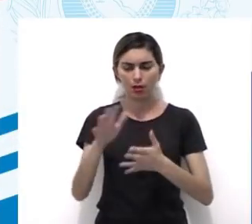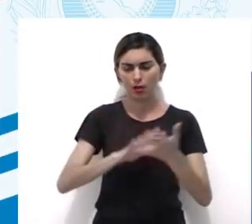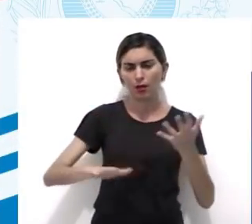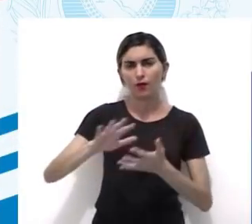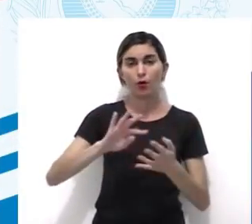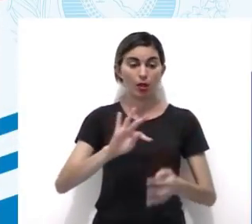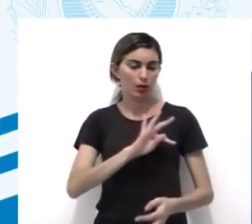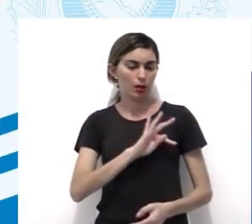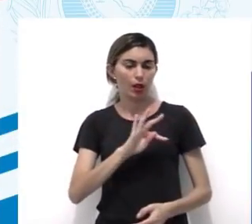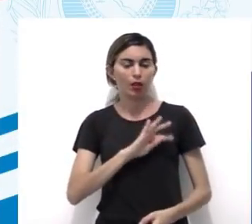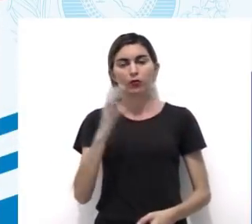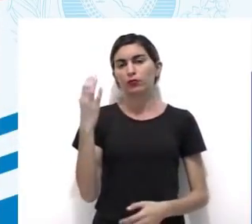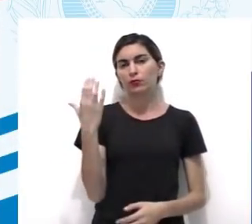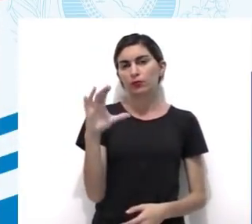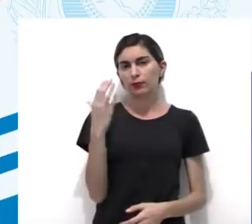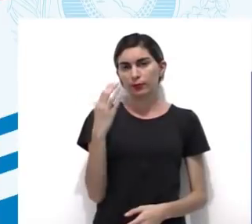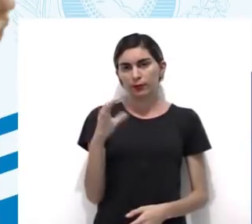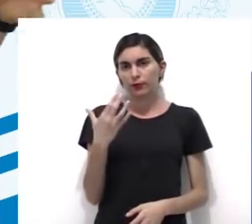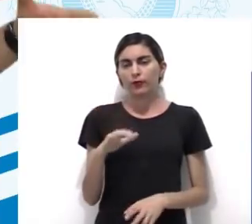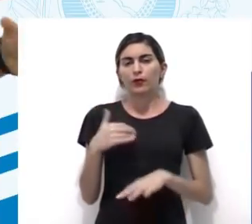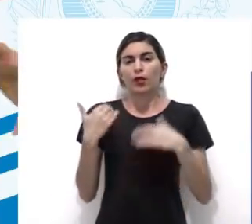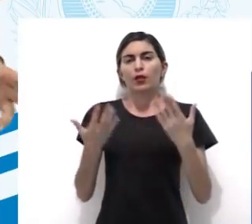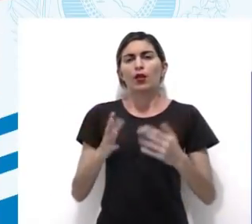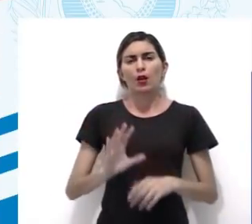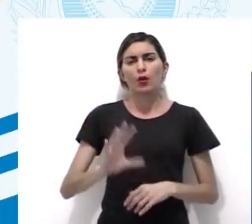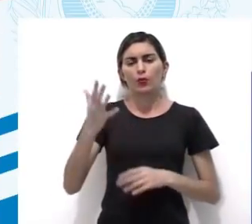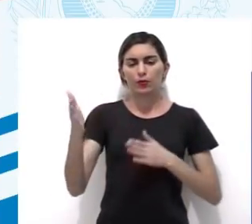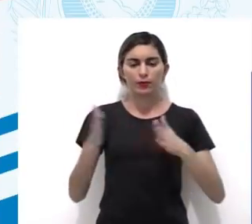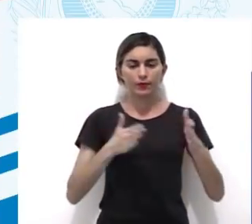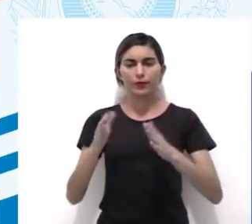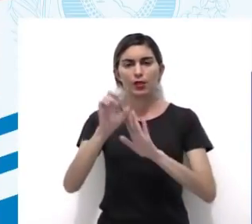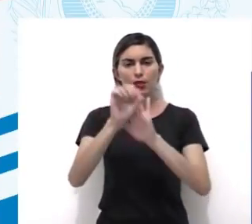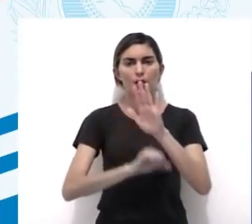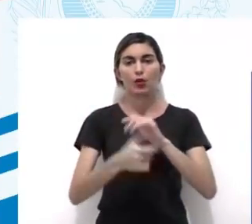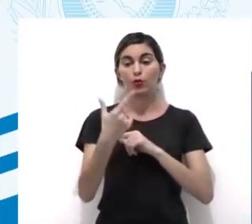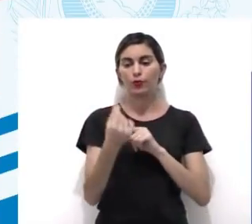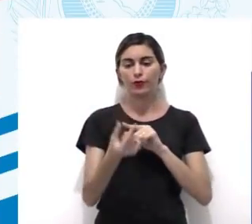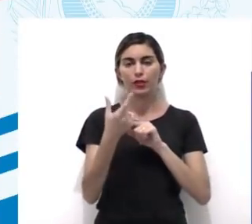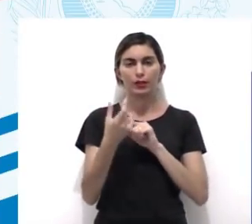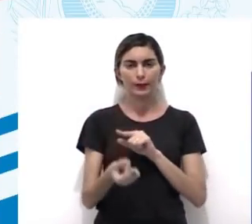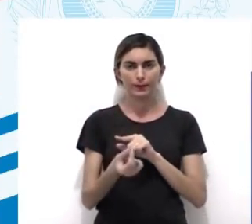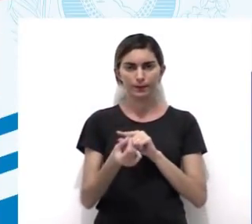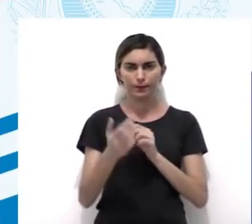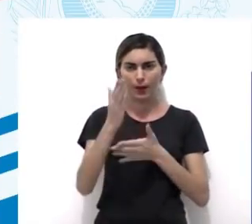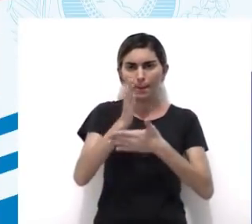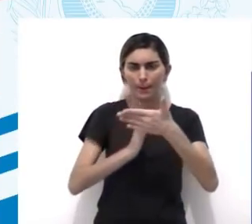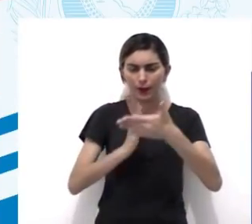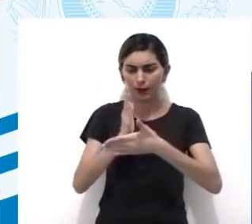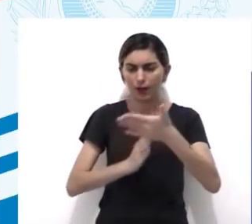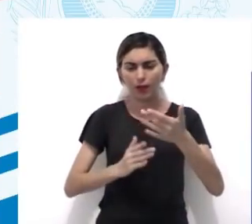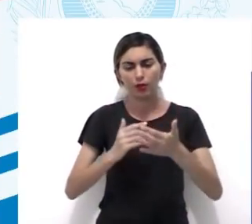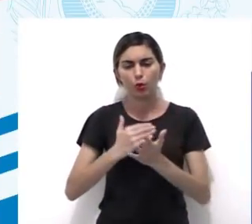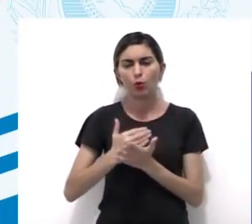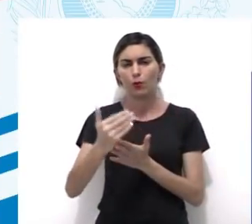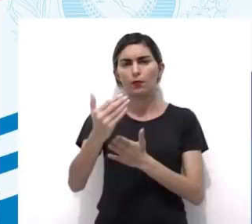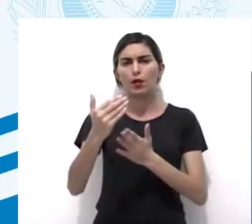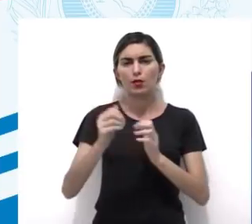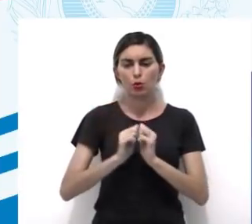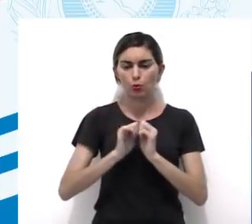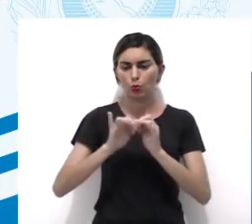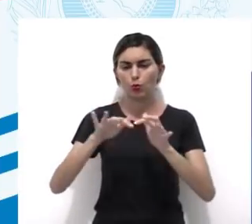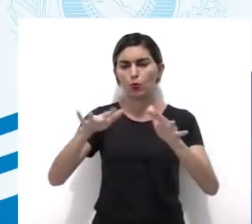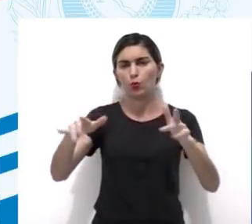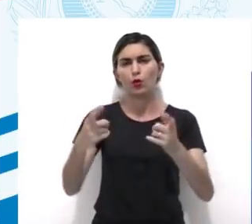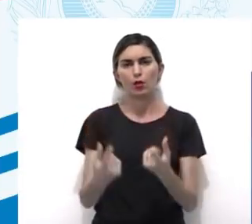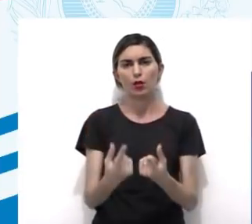Revolução Técnico-Científica, que ocorre em meados do século XX e inicia-se uma nova etapa de expansão